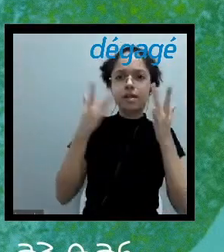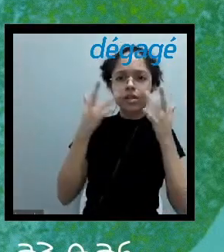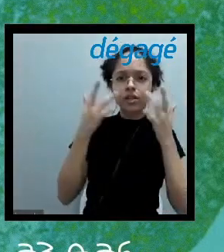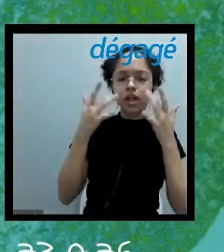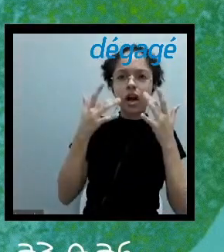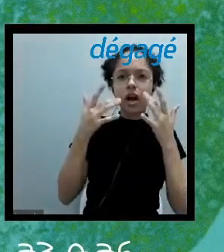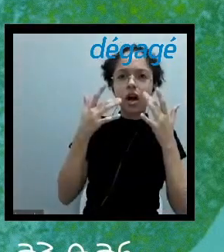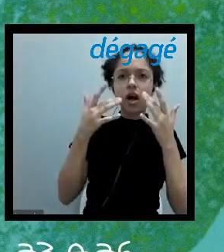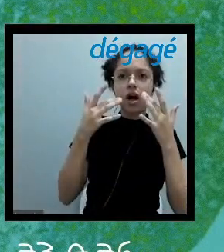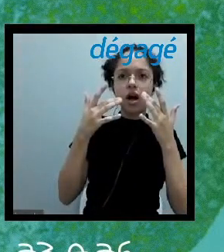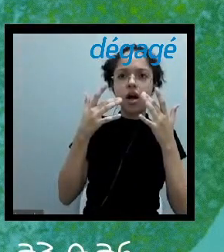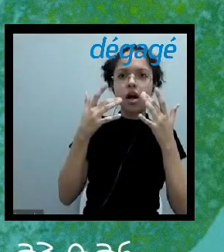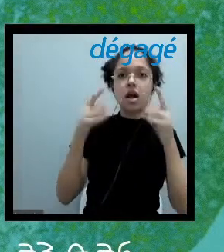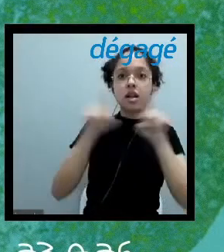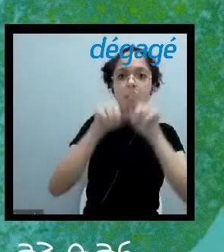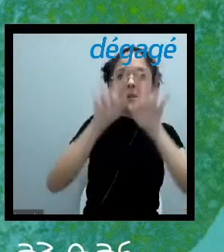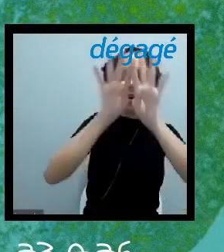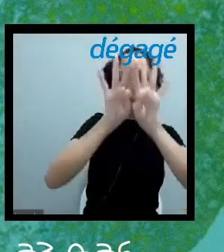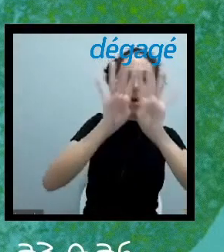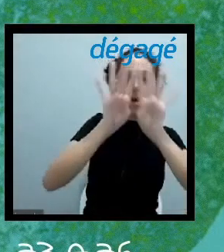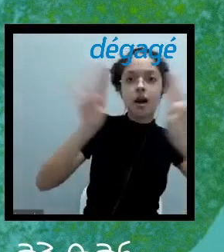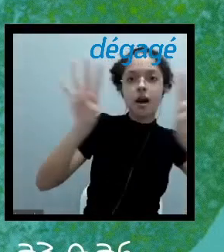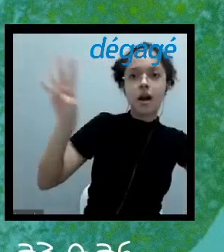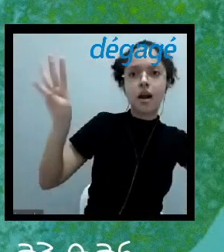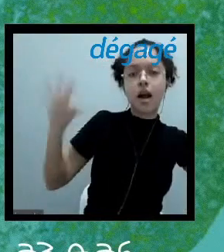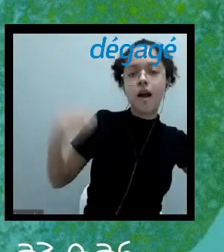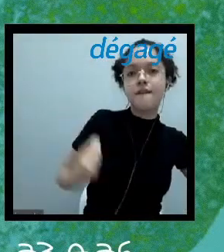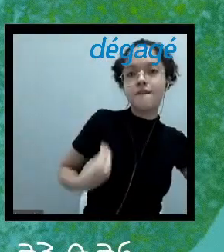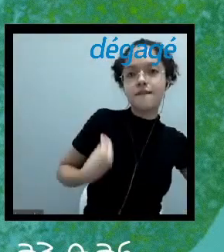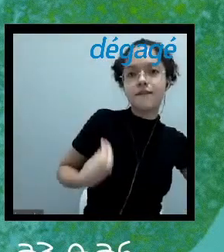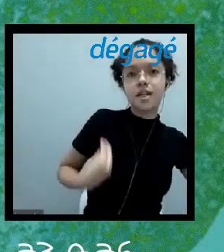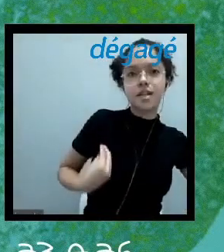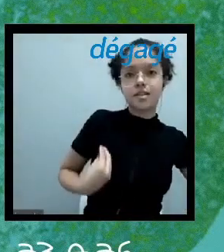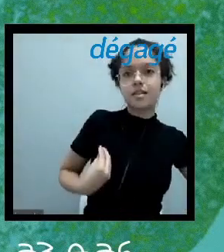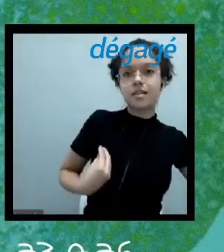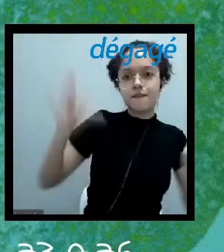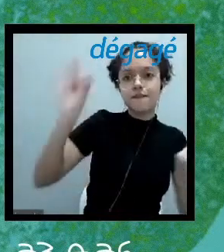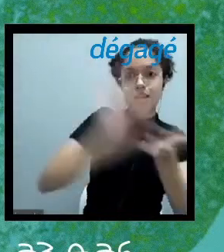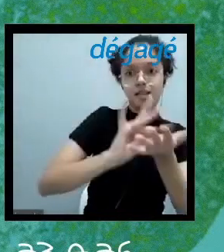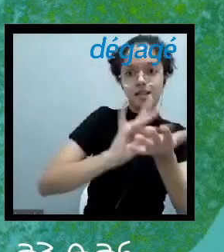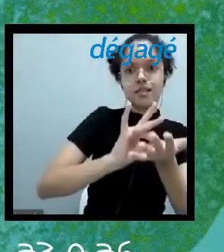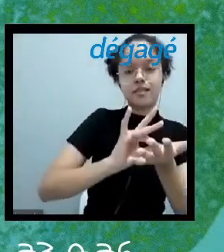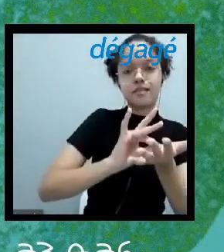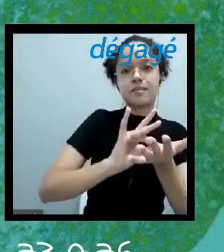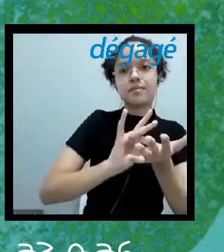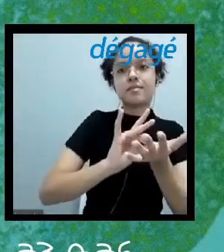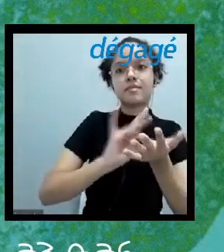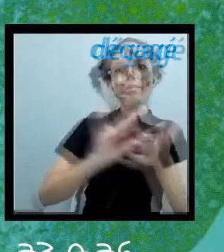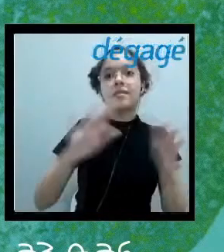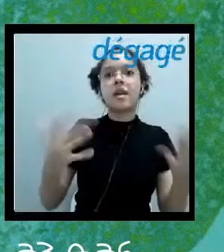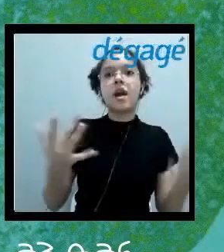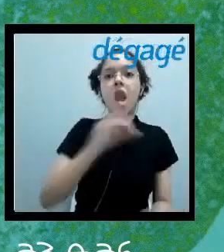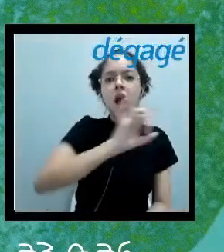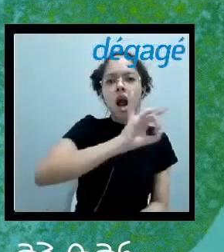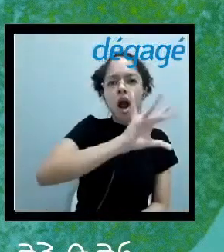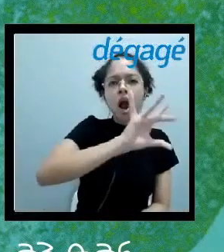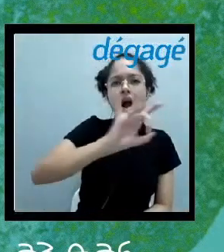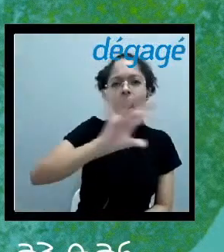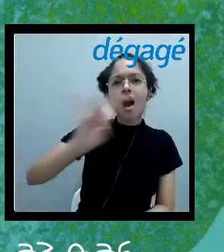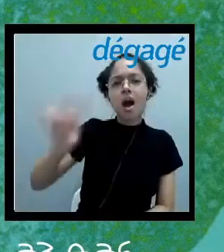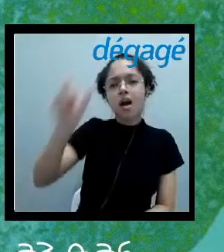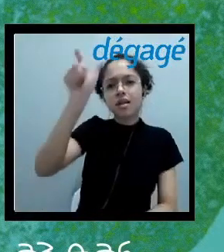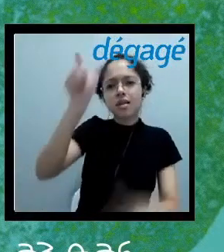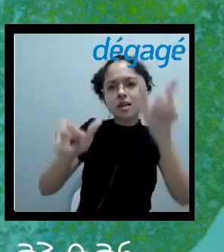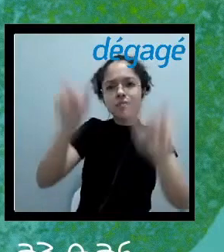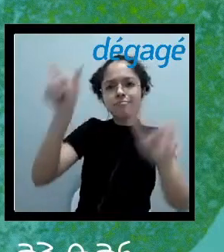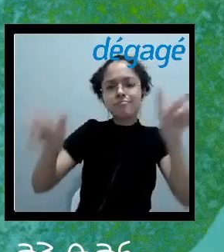abrem-se as cortinas da vida em si, para que cada um de nós,